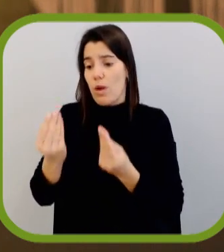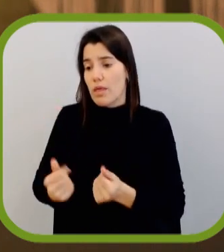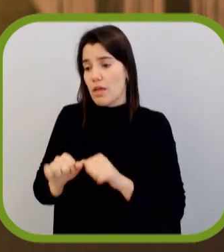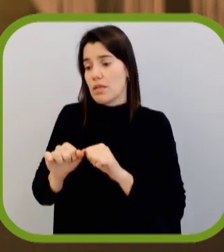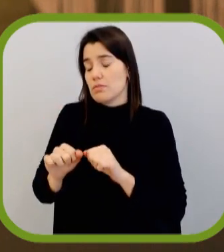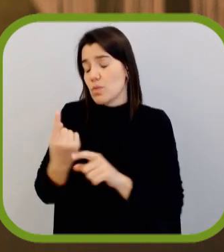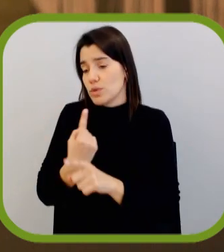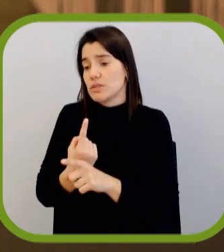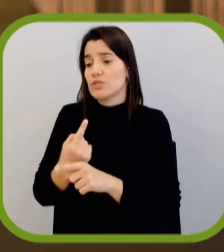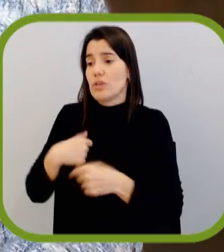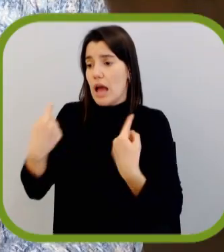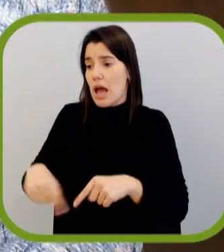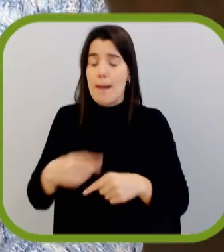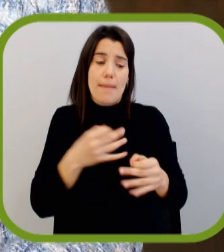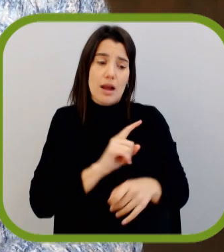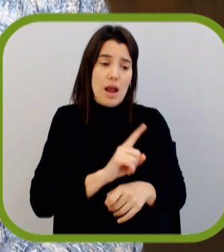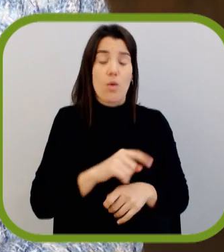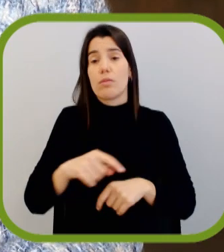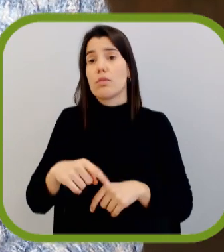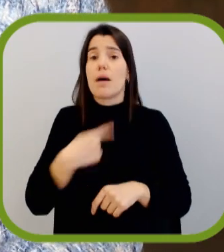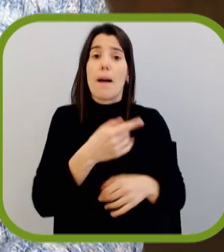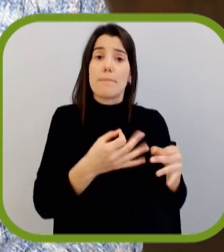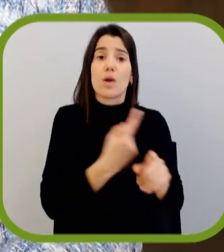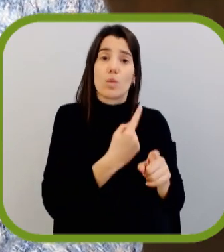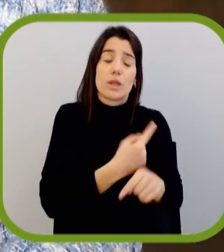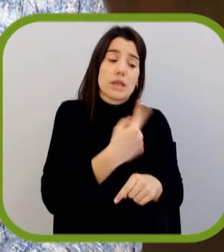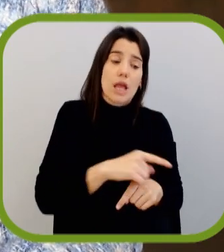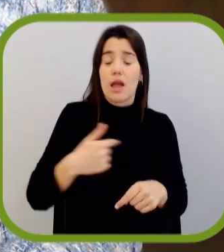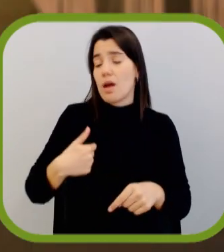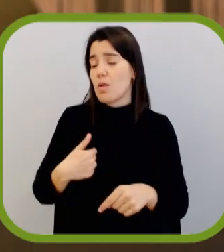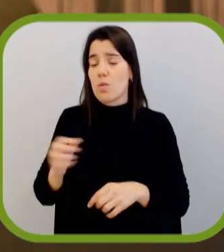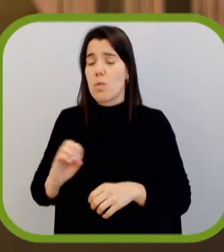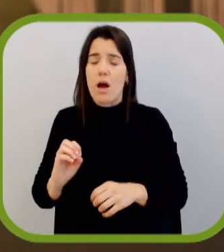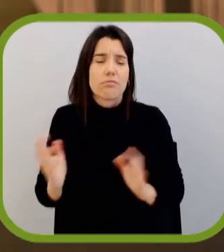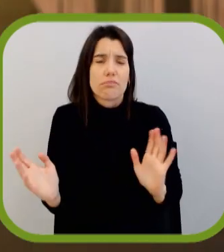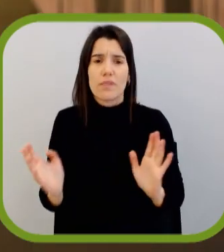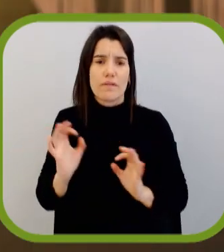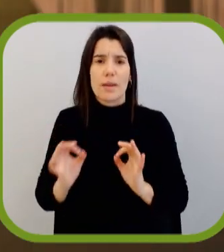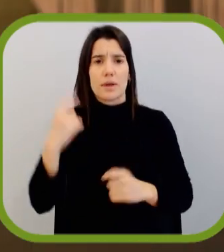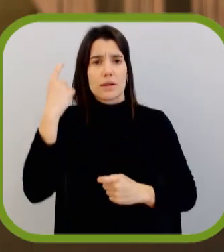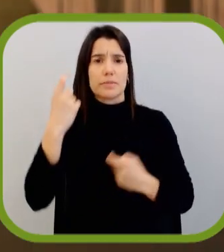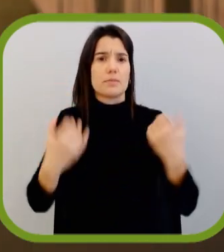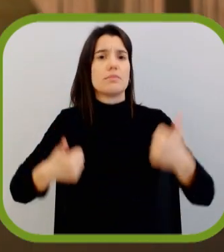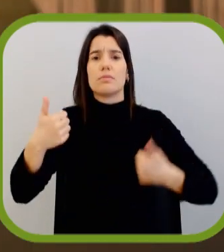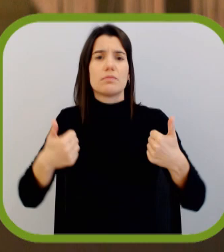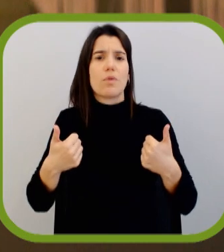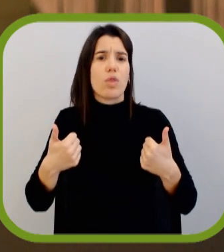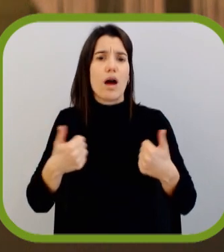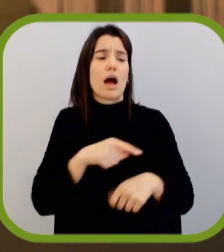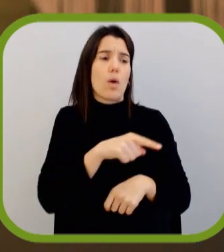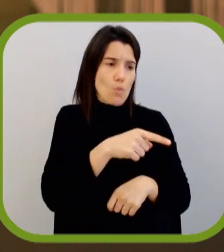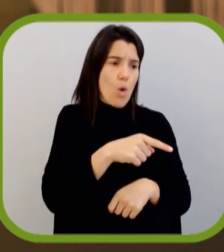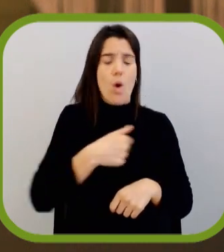qualificações diferentes que a máquina não tem, depois a máquina tem umas qualificações que nós não temos, nem vale a pena estarmos a pensar que vamos competir. Nós não